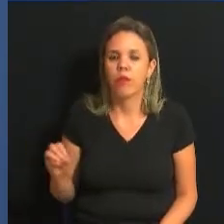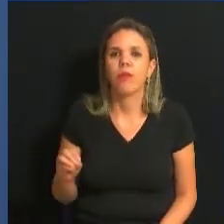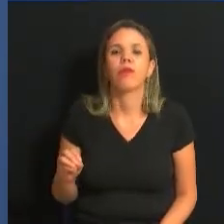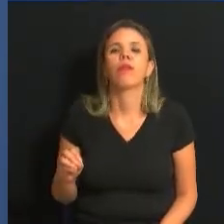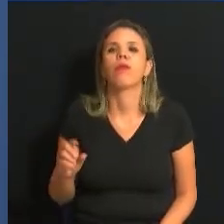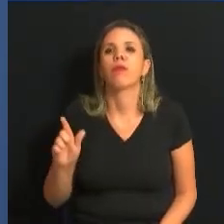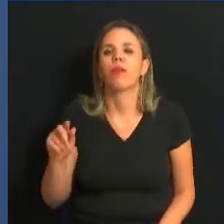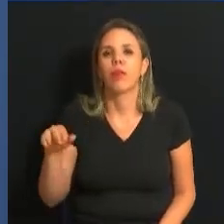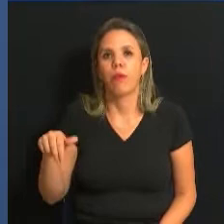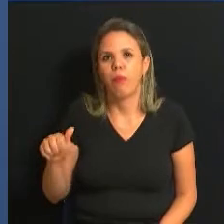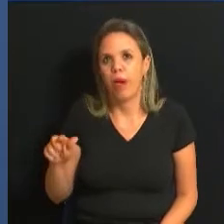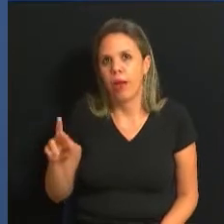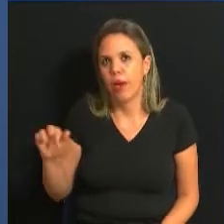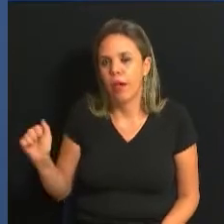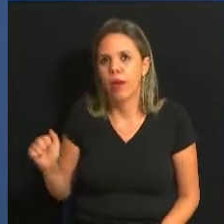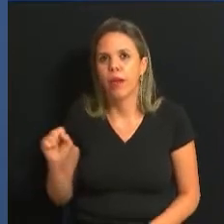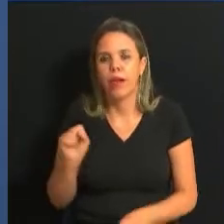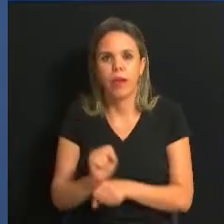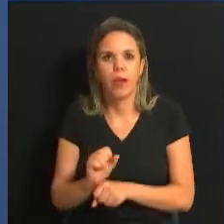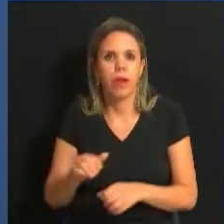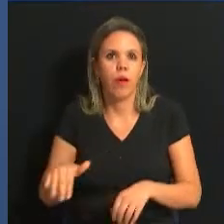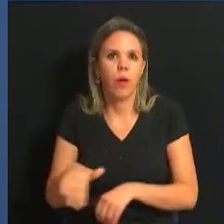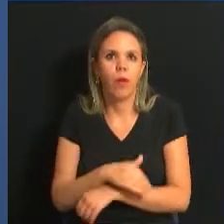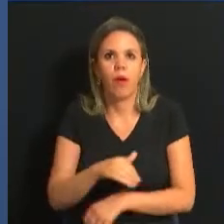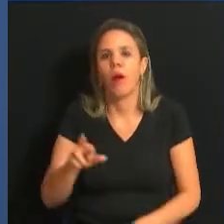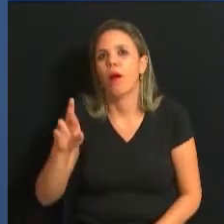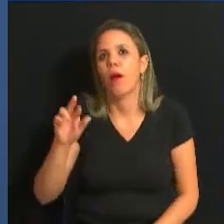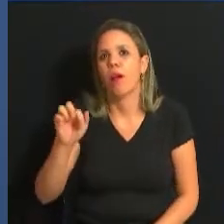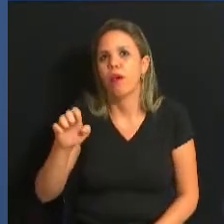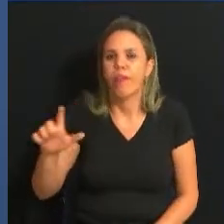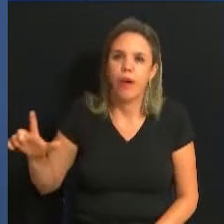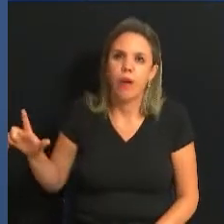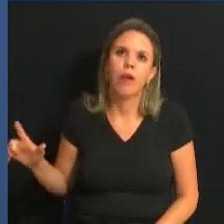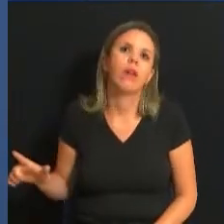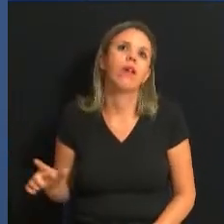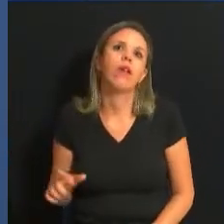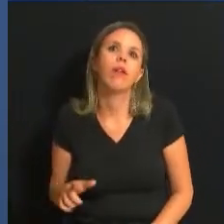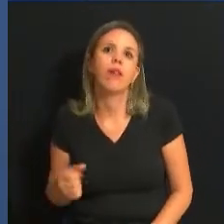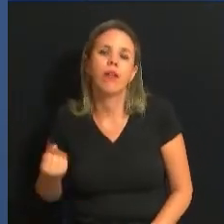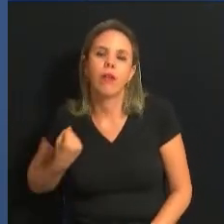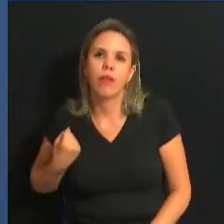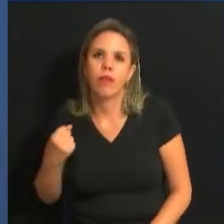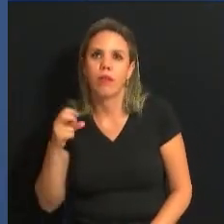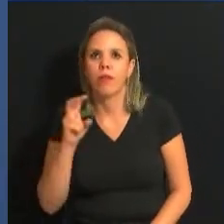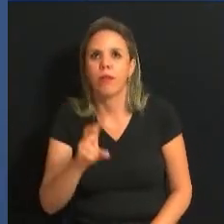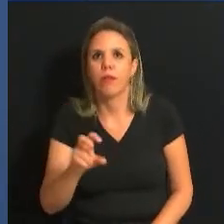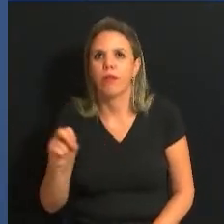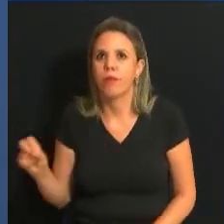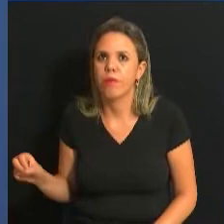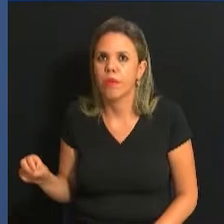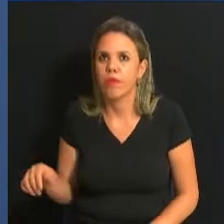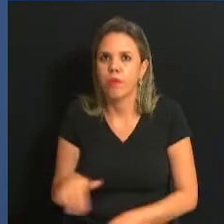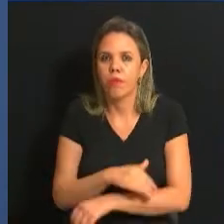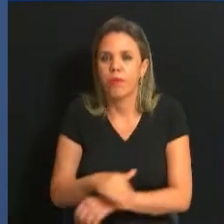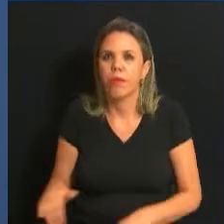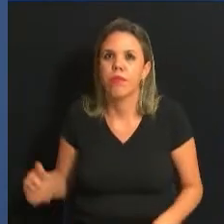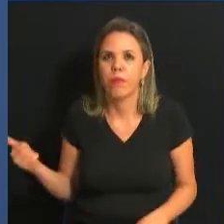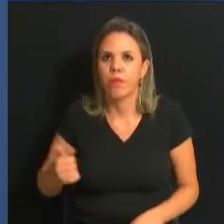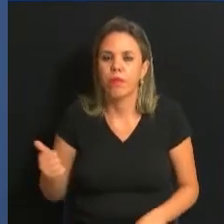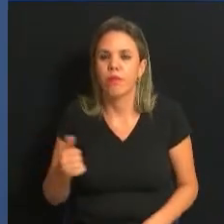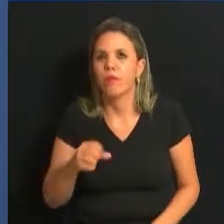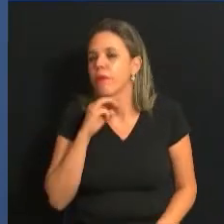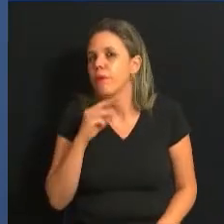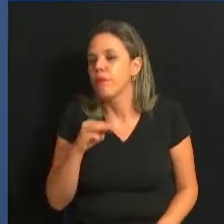nós temos a interdição da rua Rafael Sampaio, na altura do número 500, entre as ruas 1º de